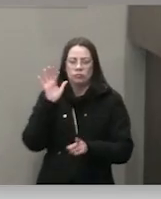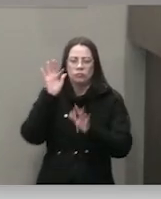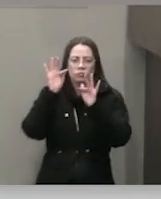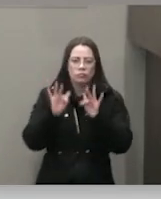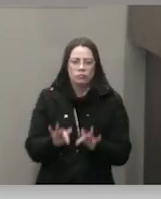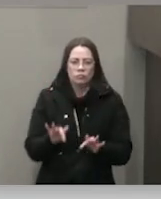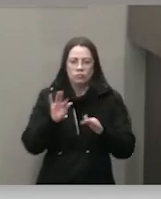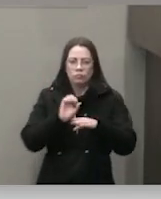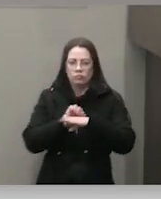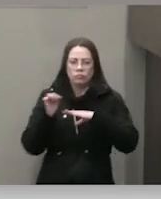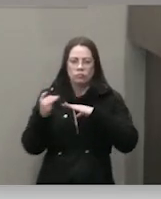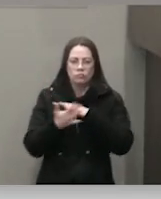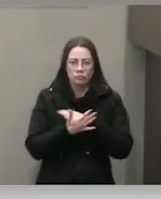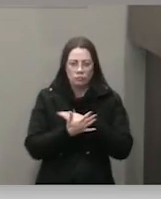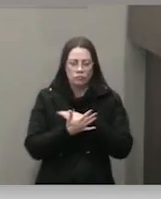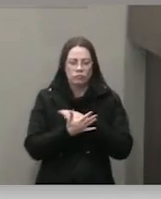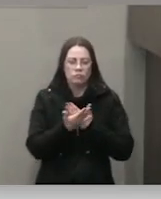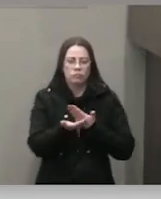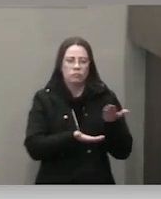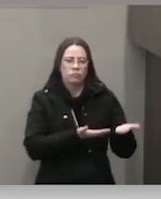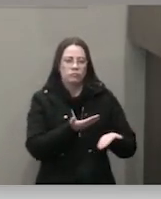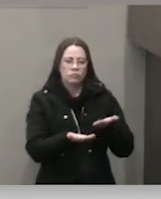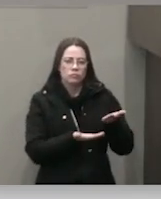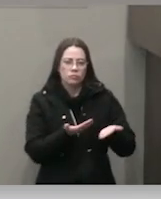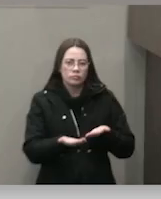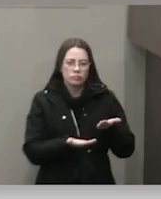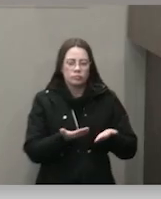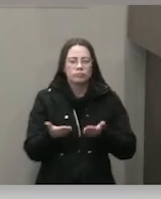endemias, atendendo uma reivindicação antiga desses